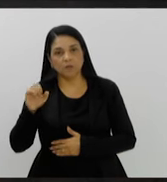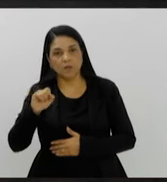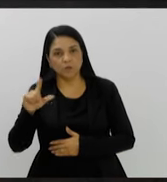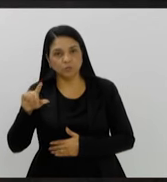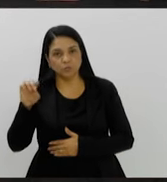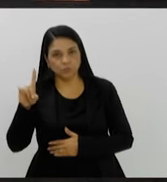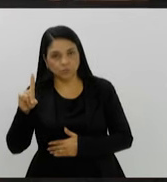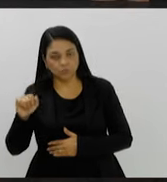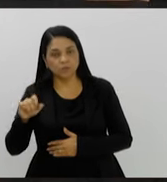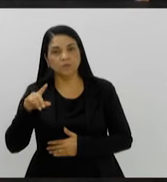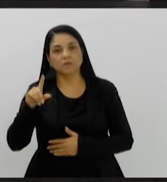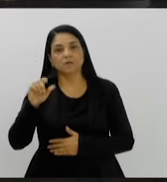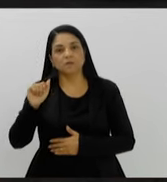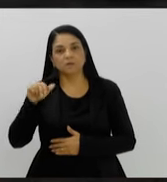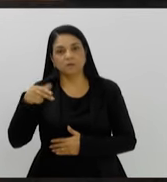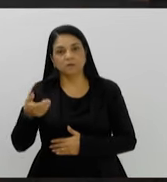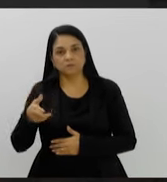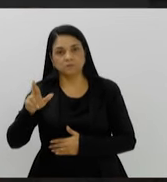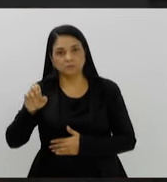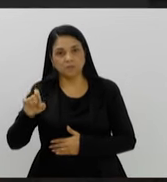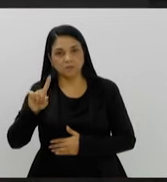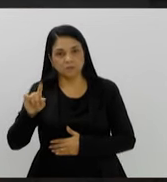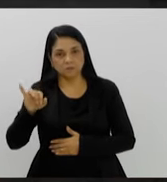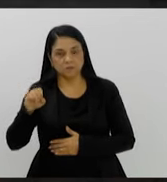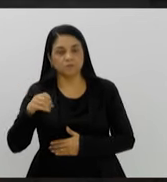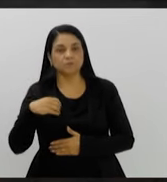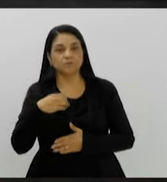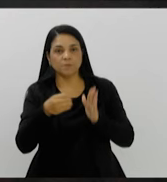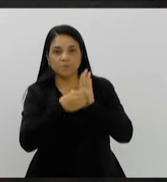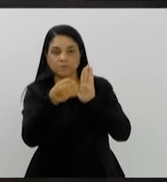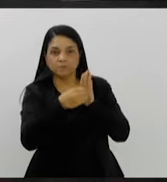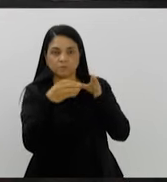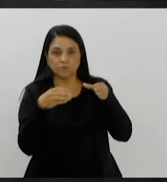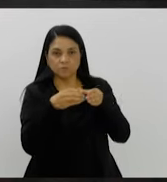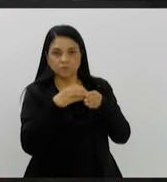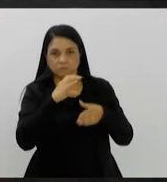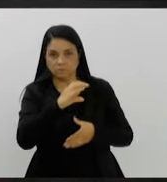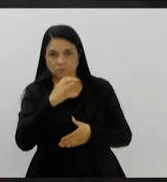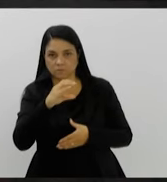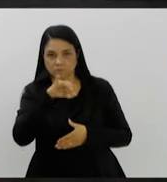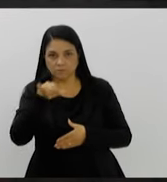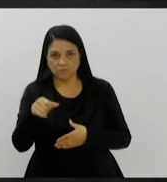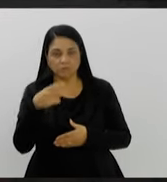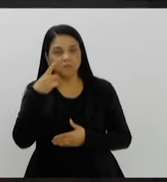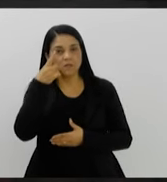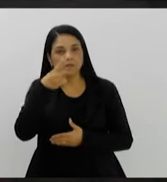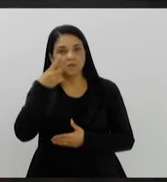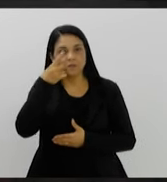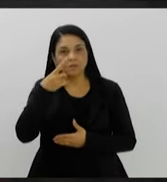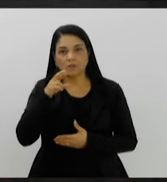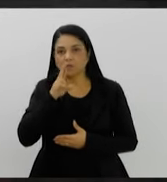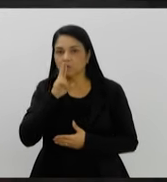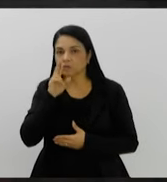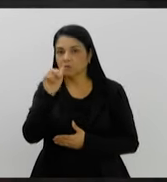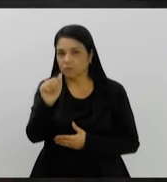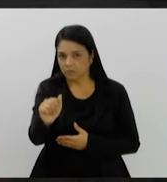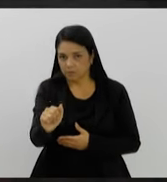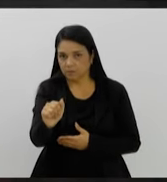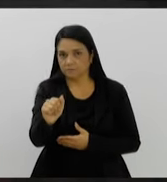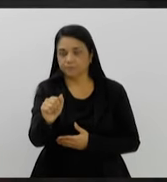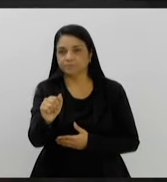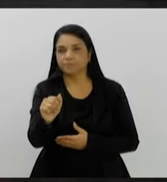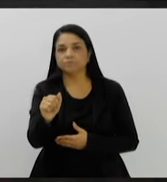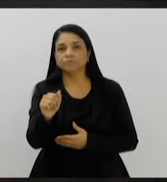para emitir parecer pela comissão de constituição e justiça Deputado Rodrigo Amorim nosso